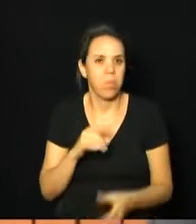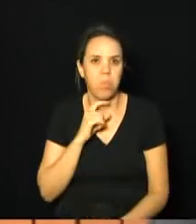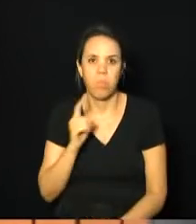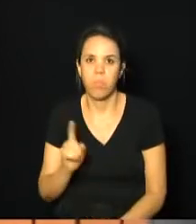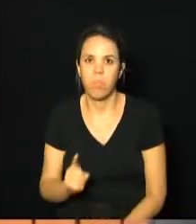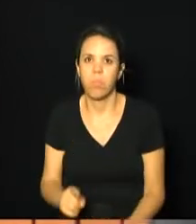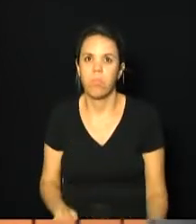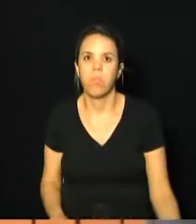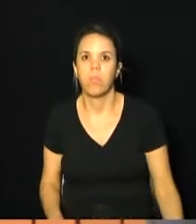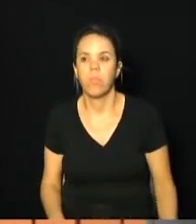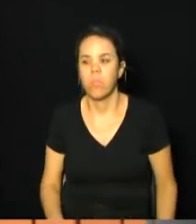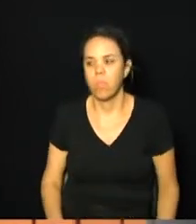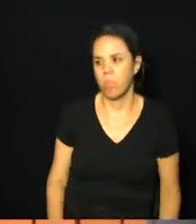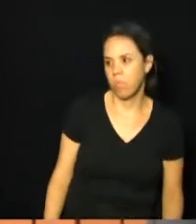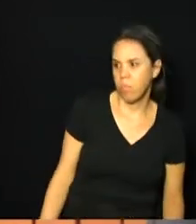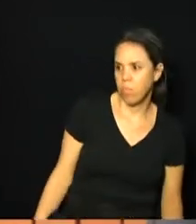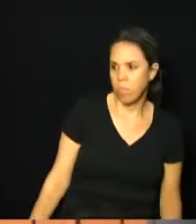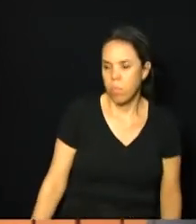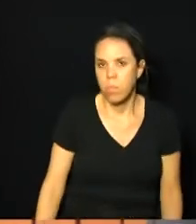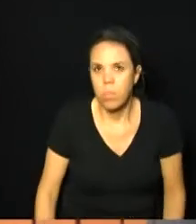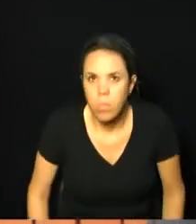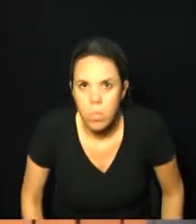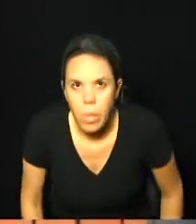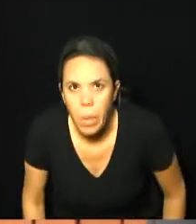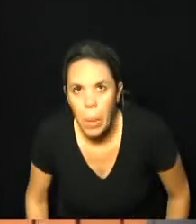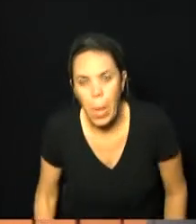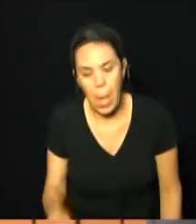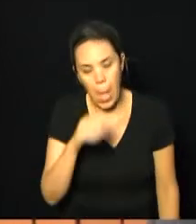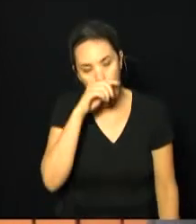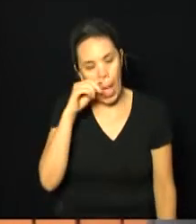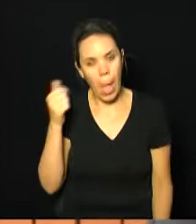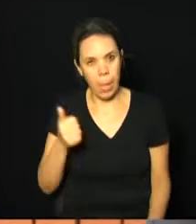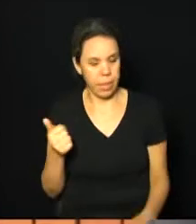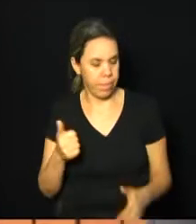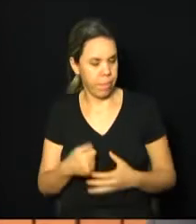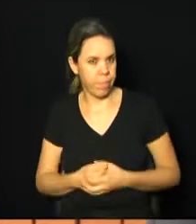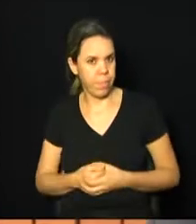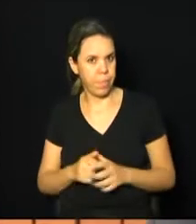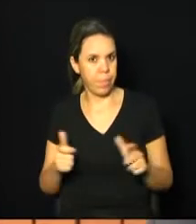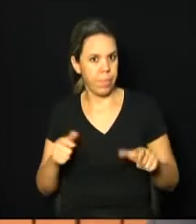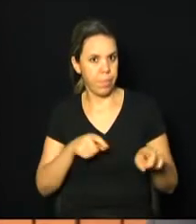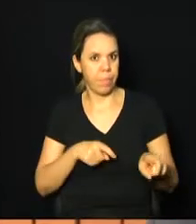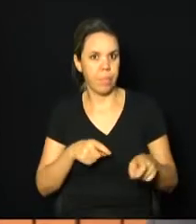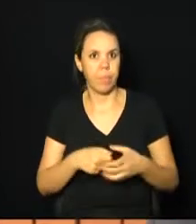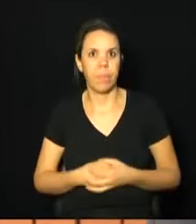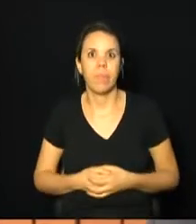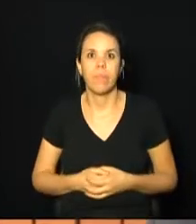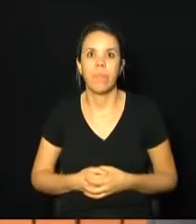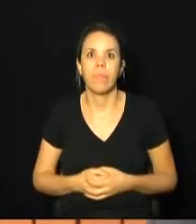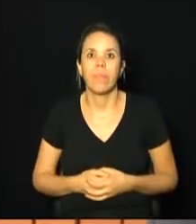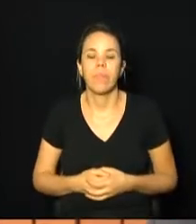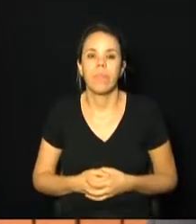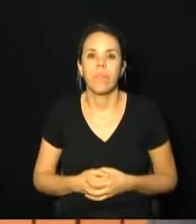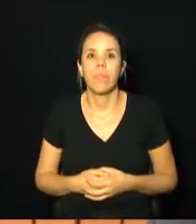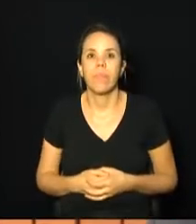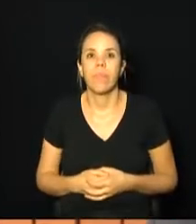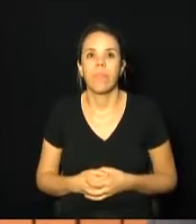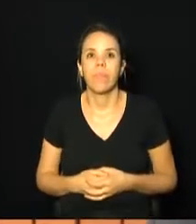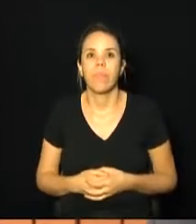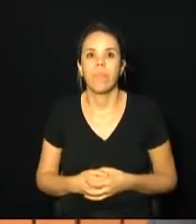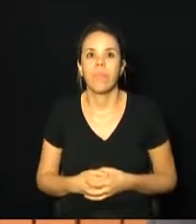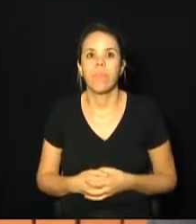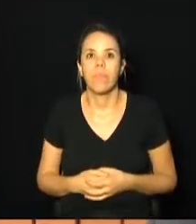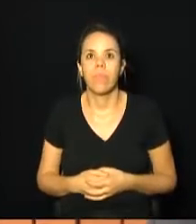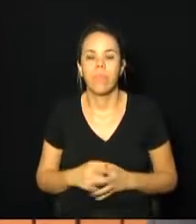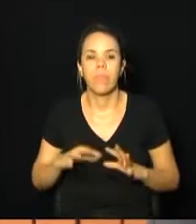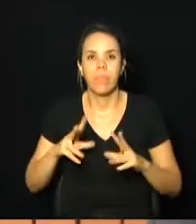ninguém. Porque, primeiro que são grandes fazendas, né? A maior parte são fazendeiros.